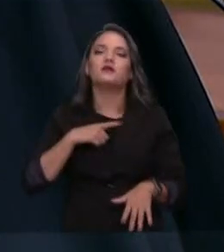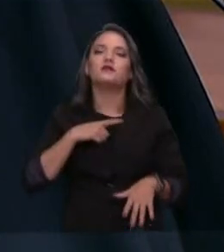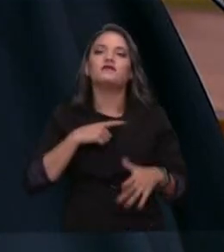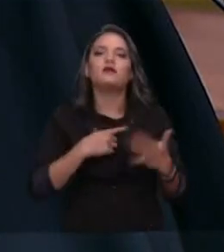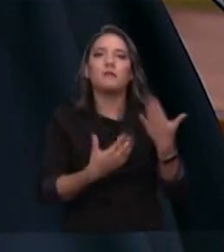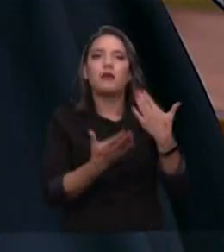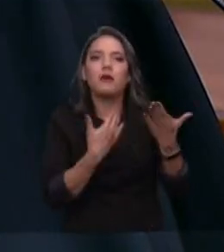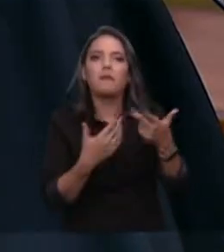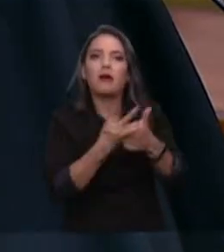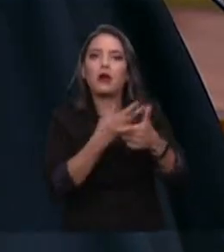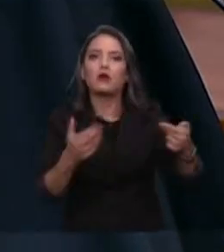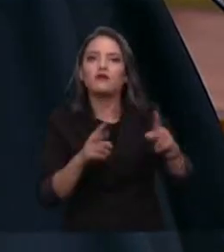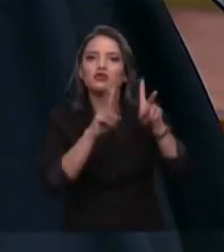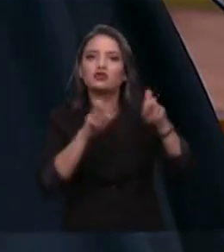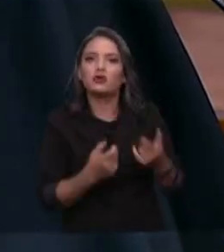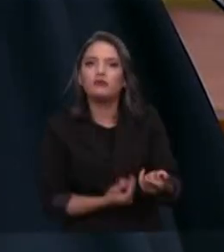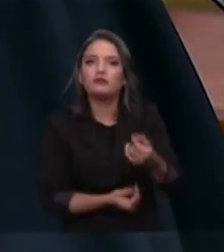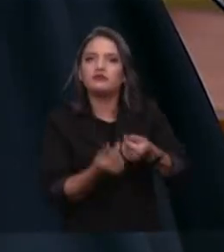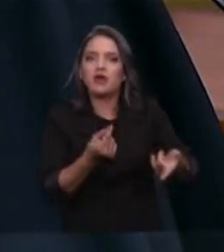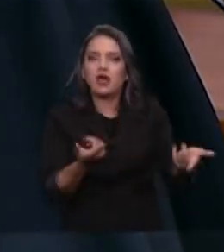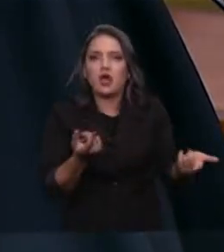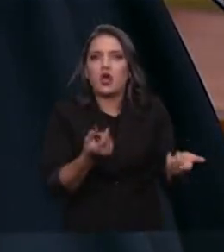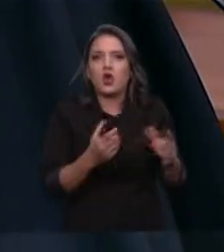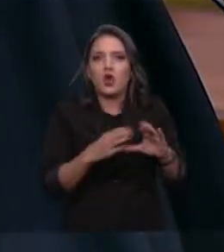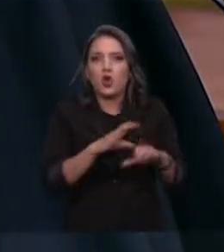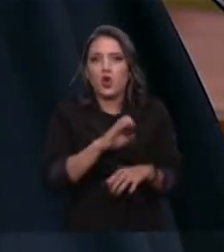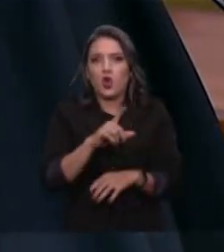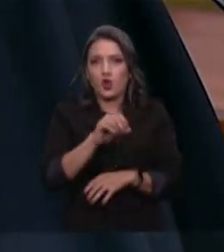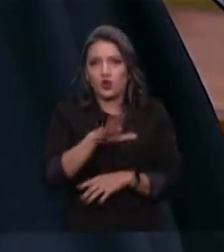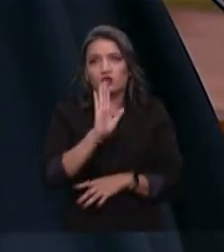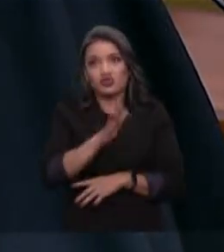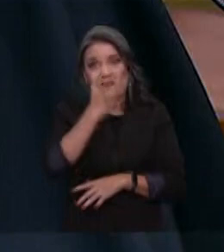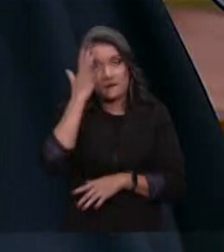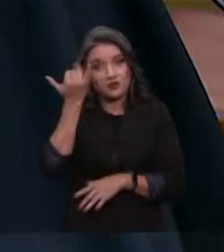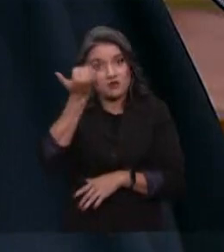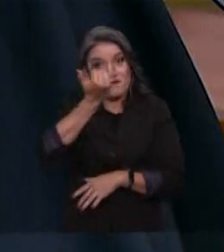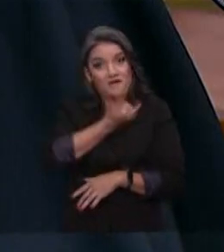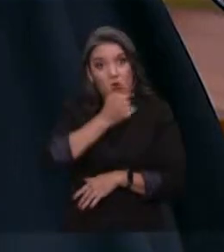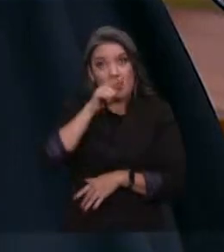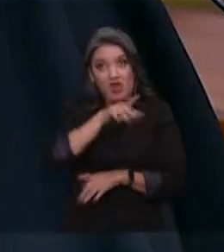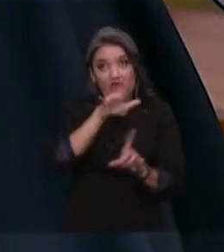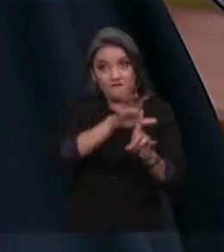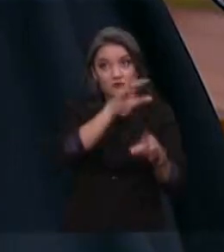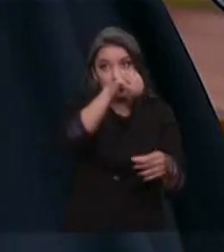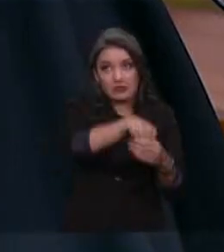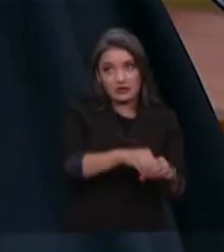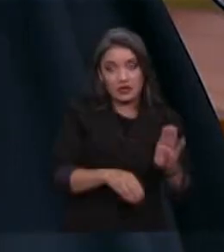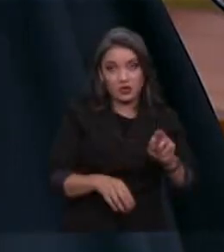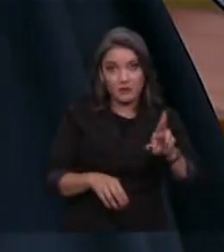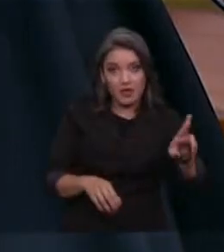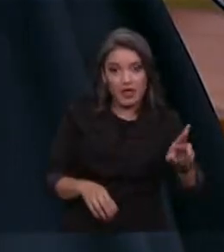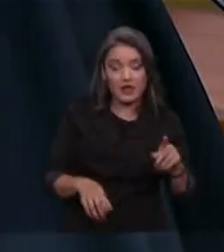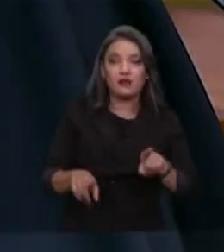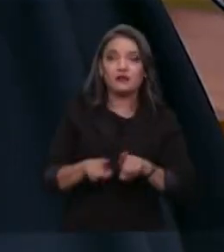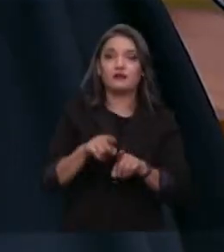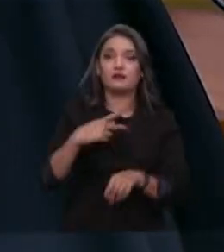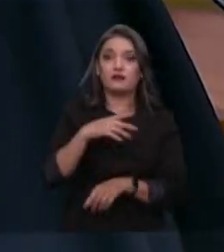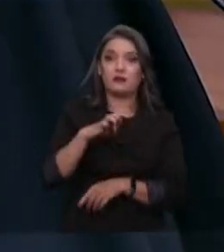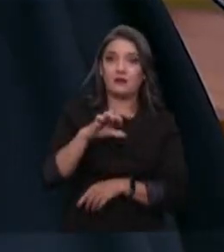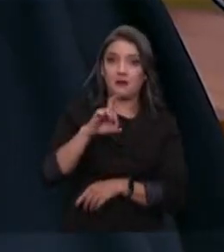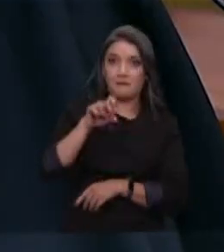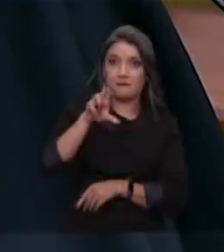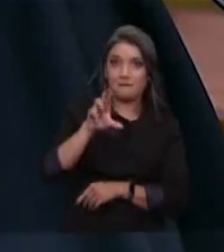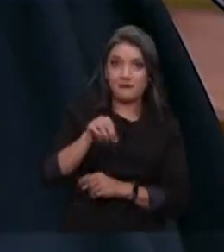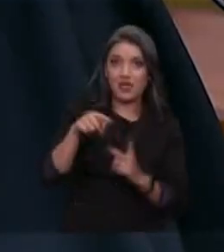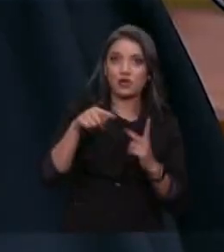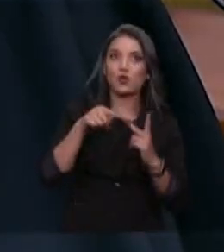com o senador Fernando Collor, que ouvia dizer que tinha muita influência política. Na pauta ação penal número 1025, o Ministério Público Federal contra